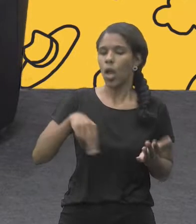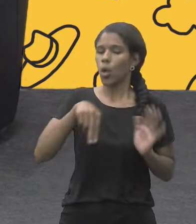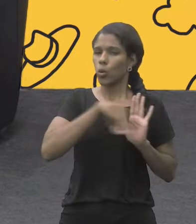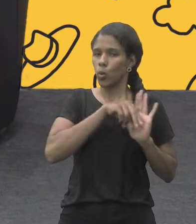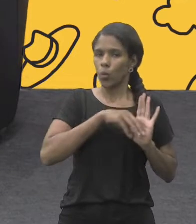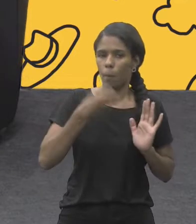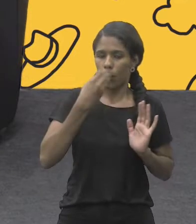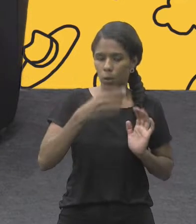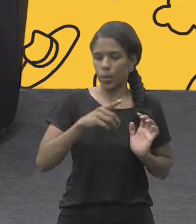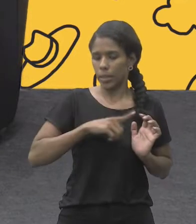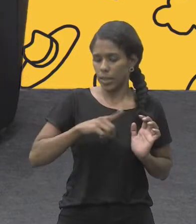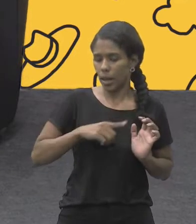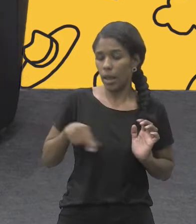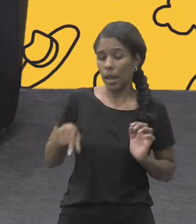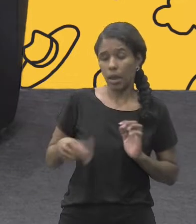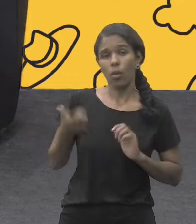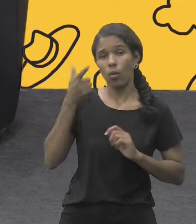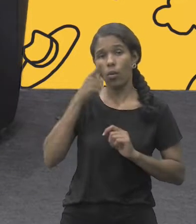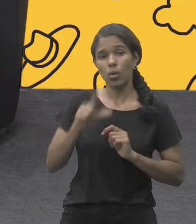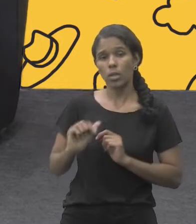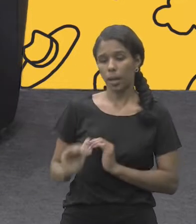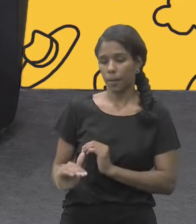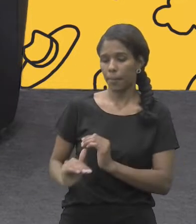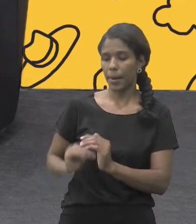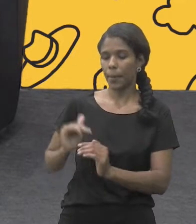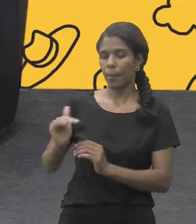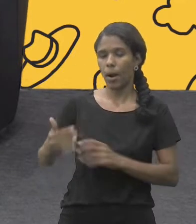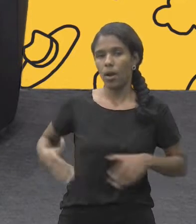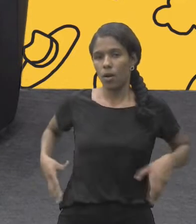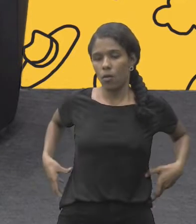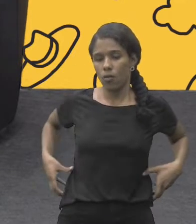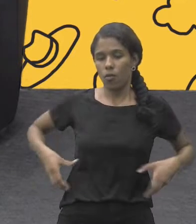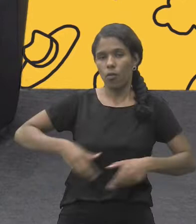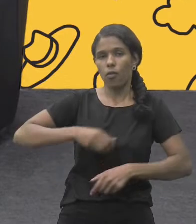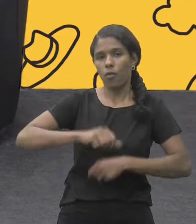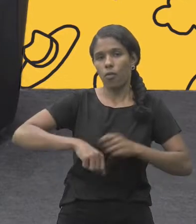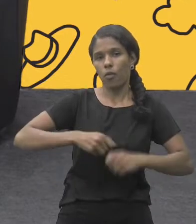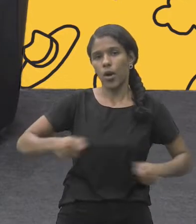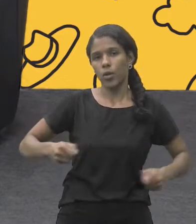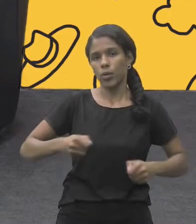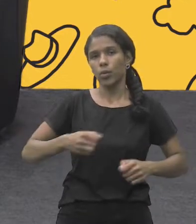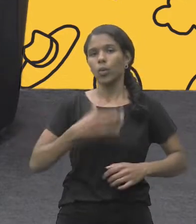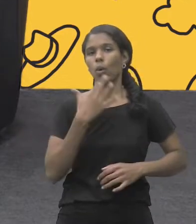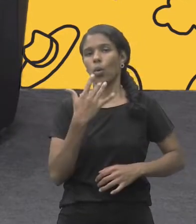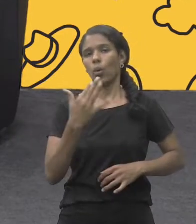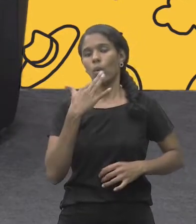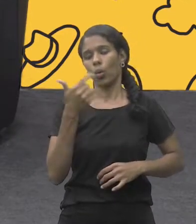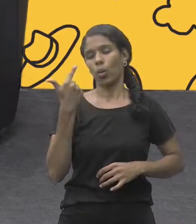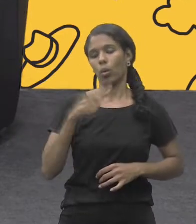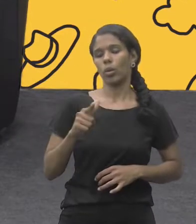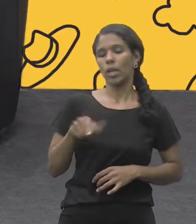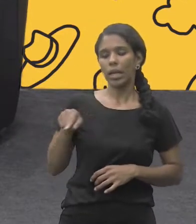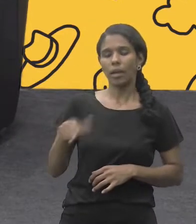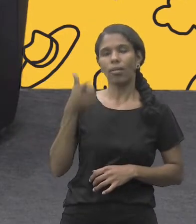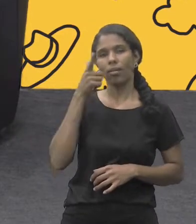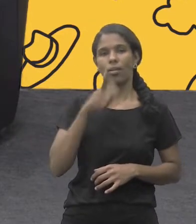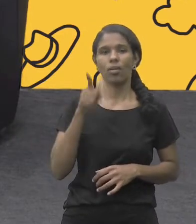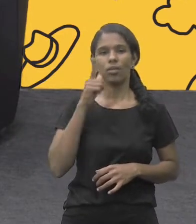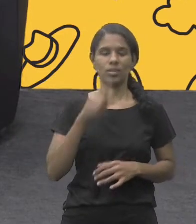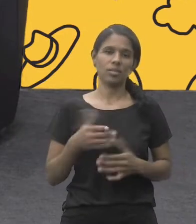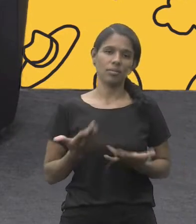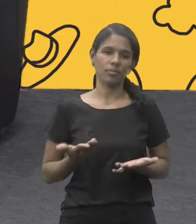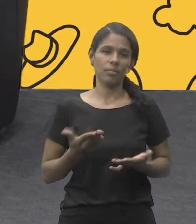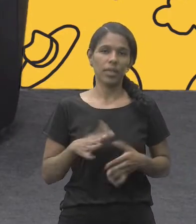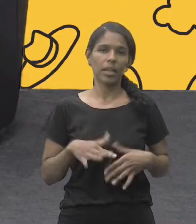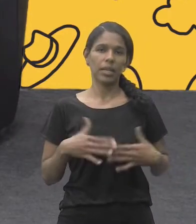pode competir. Então isso influencia muito nesse aspecto aí, né? Você aprende a ter disciplina, né? Então é muito legal,